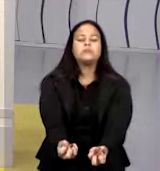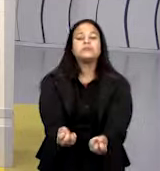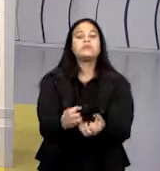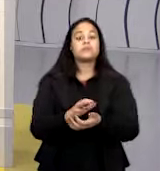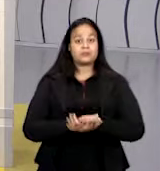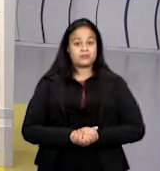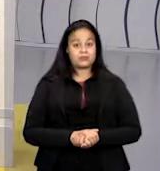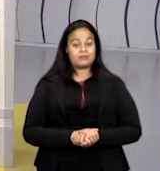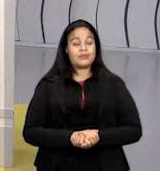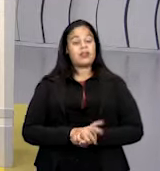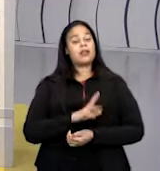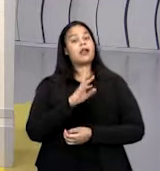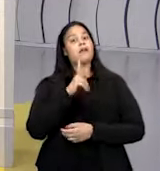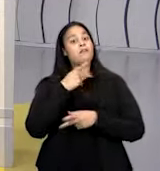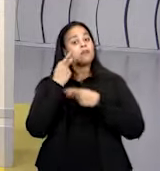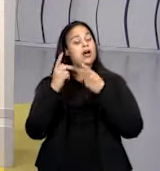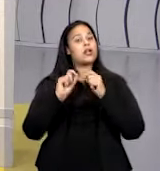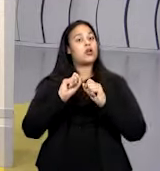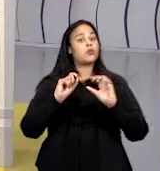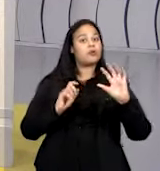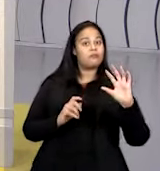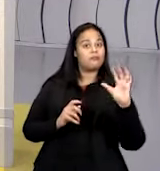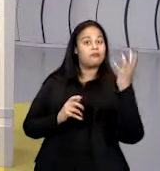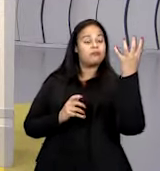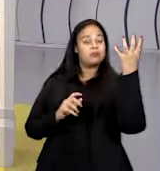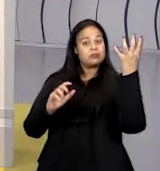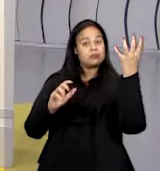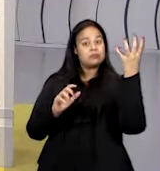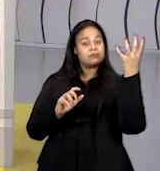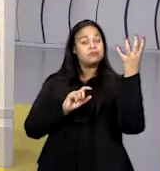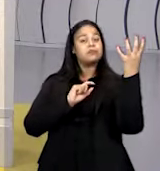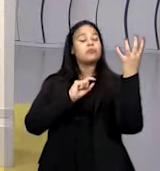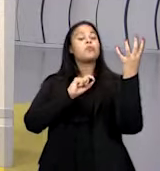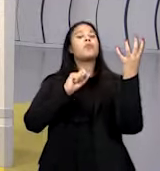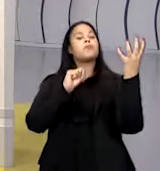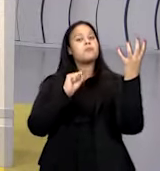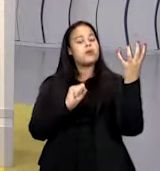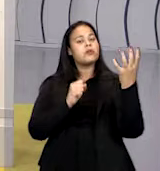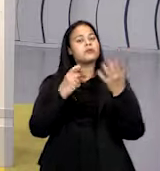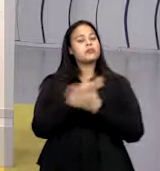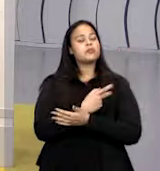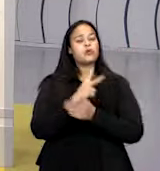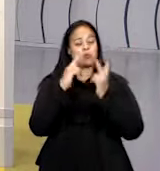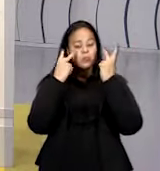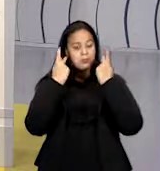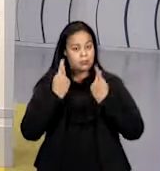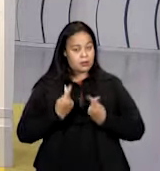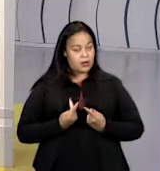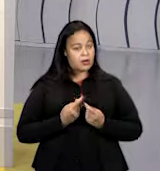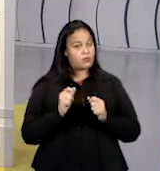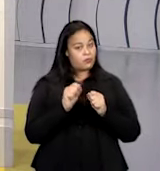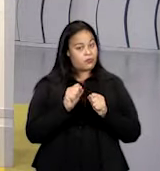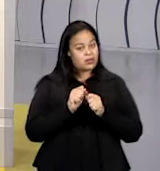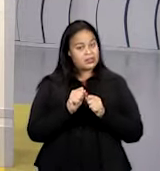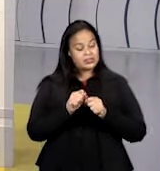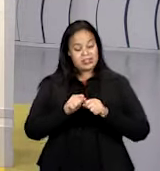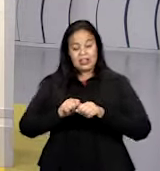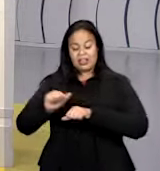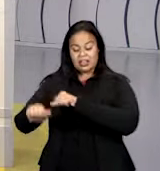de dois fenômenos que podem ser causados pela ação humana ou não e